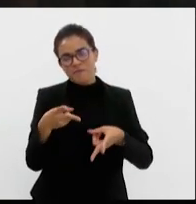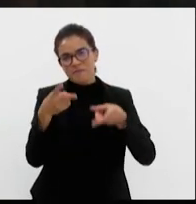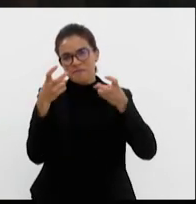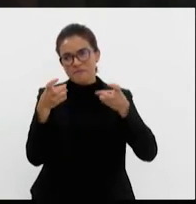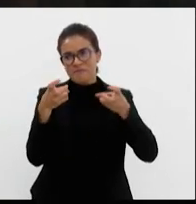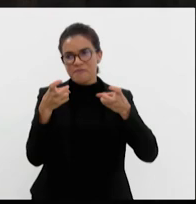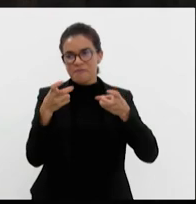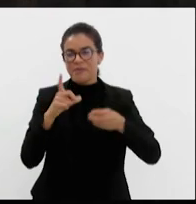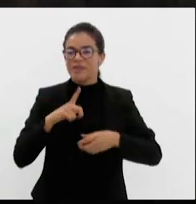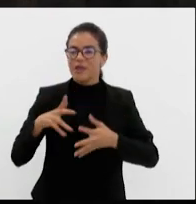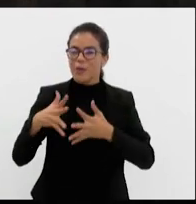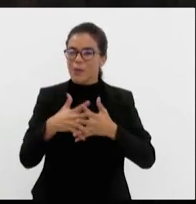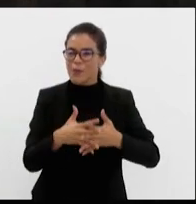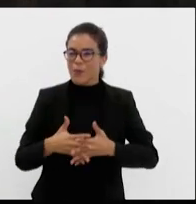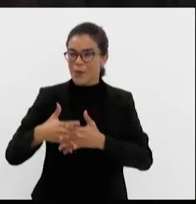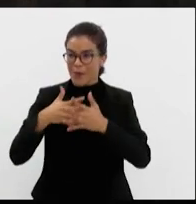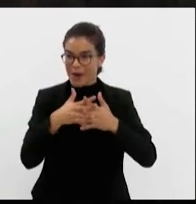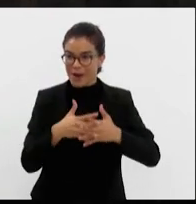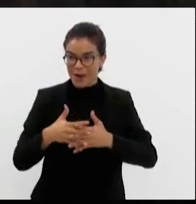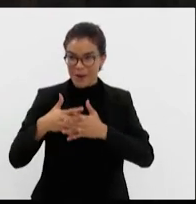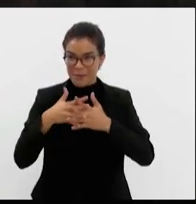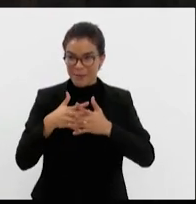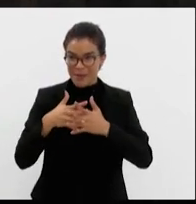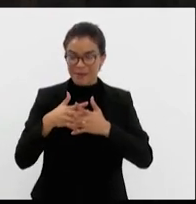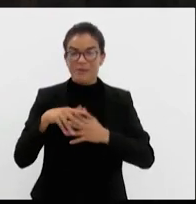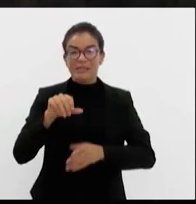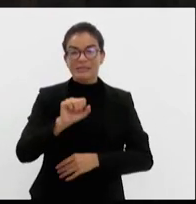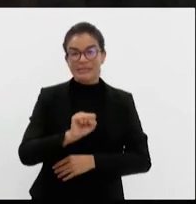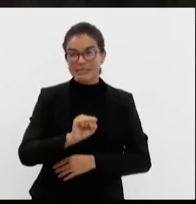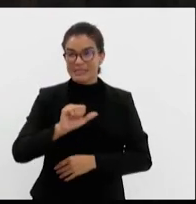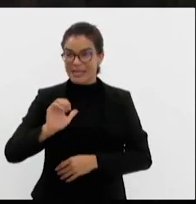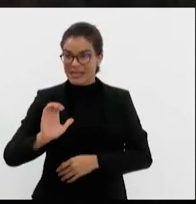saiu um caminhão de Santa Catarina